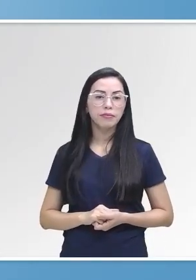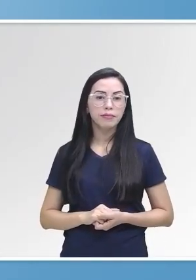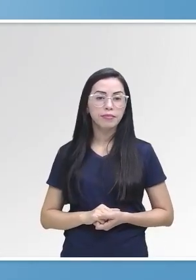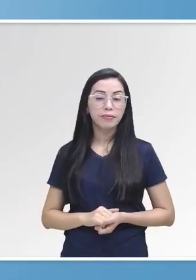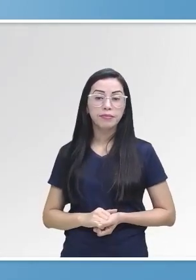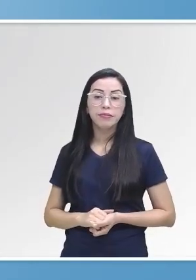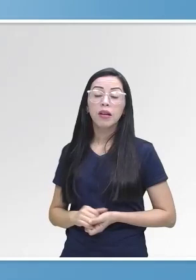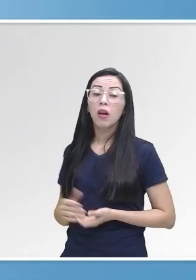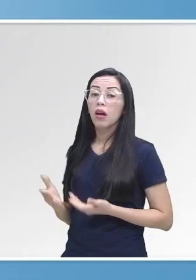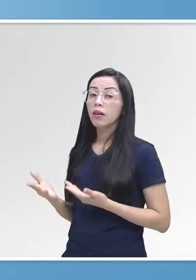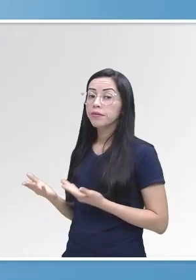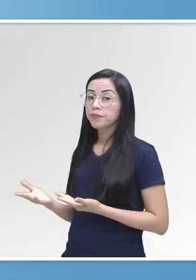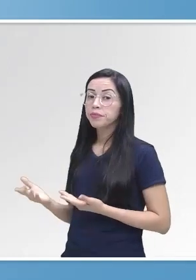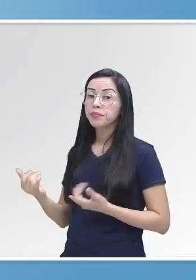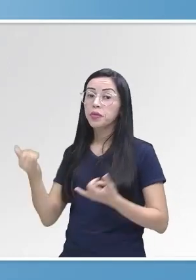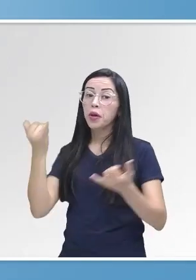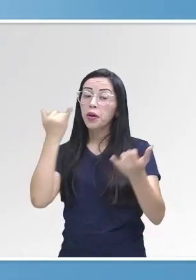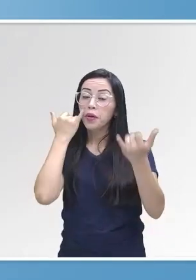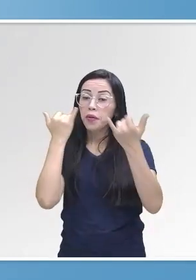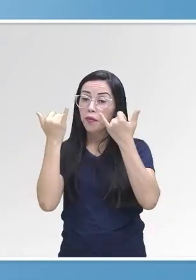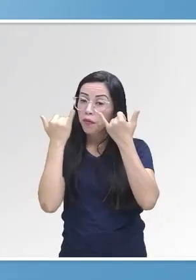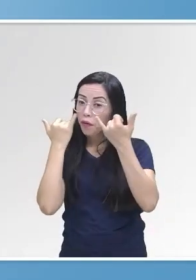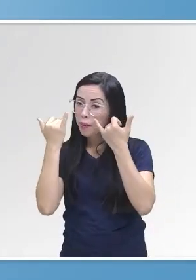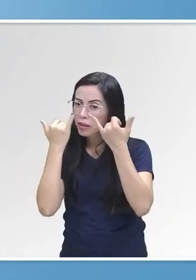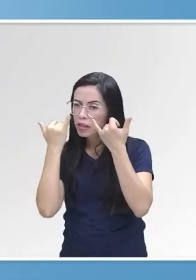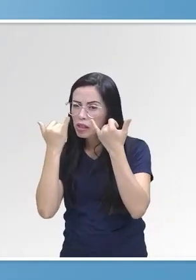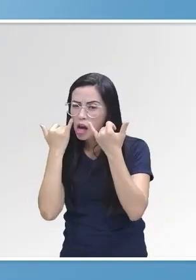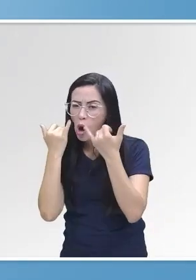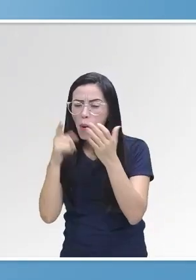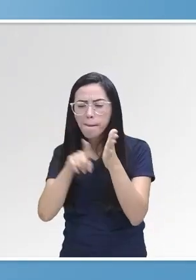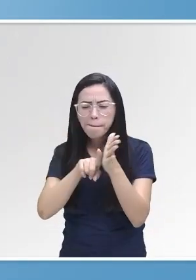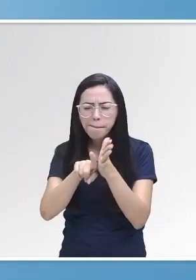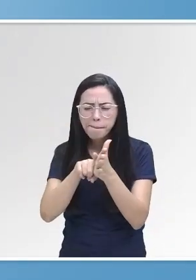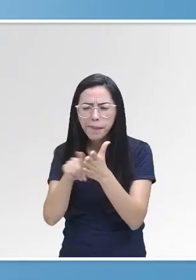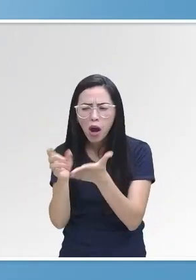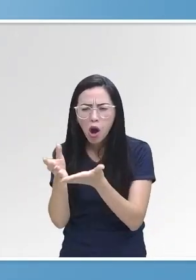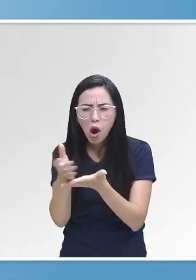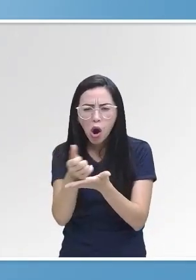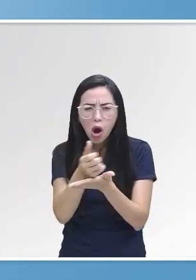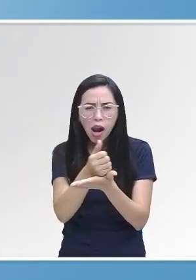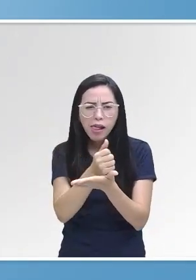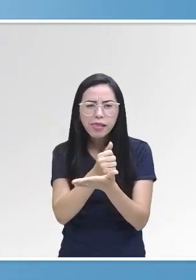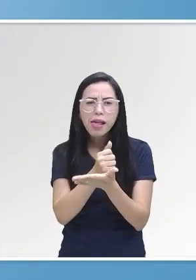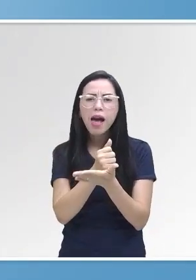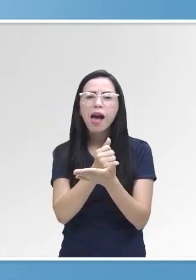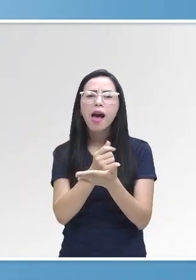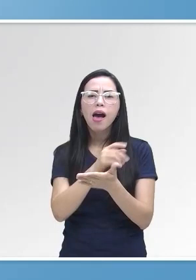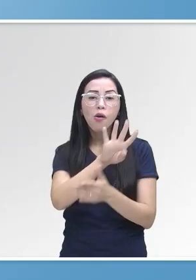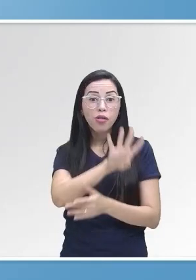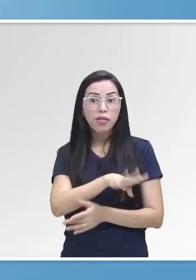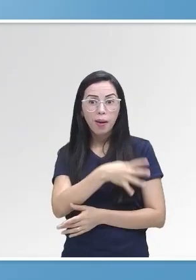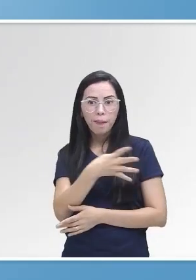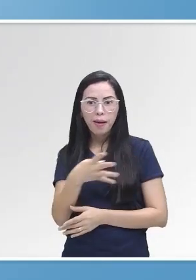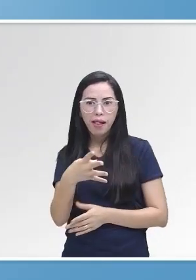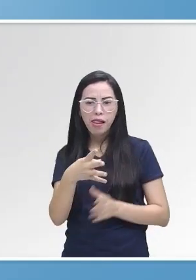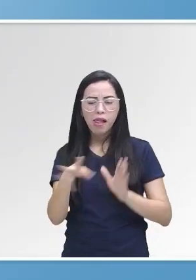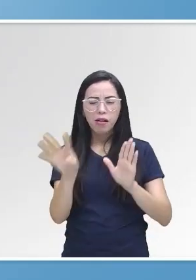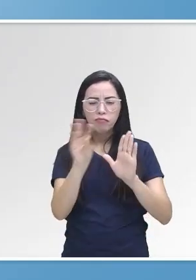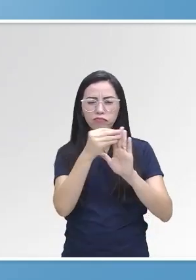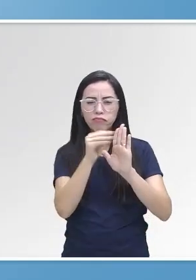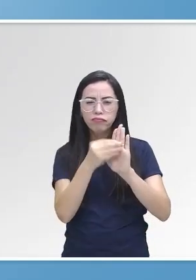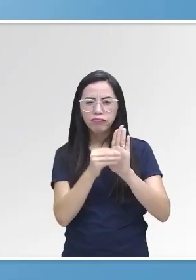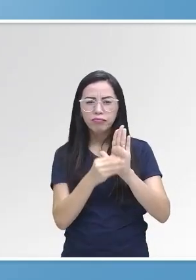a coletar dados e organizá-los em Itabela hoje nós temos um amiguinho aí o nome do nosso amiguinho é